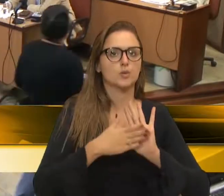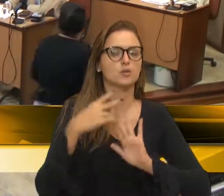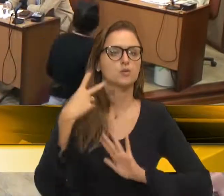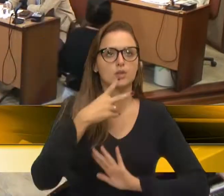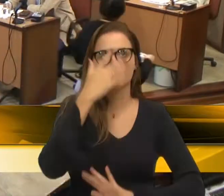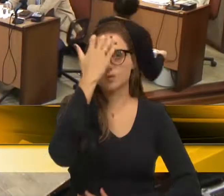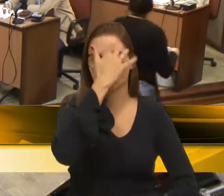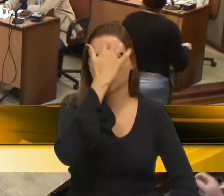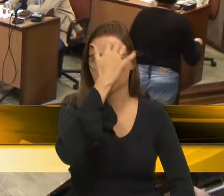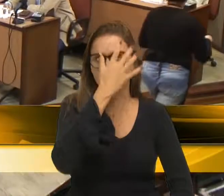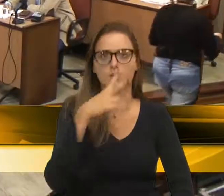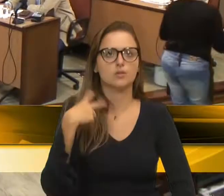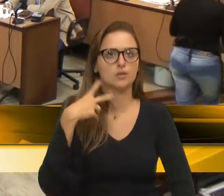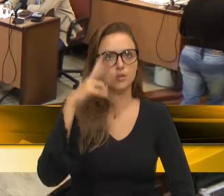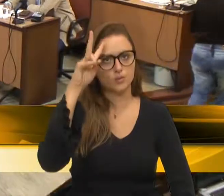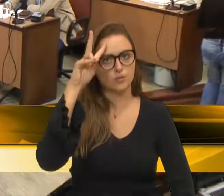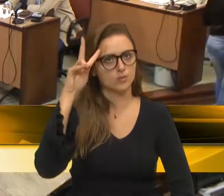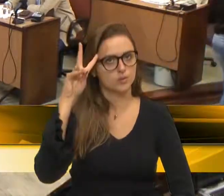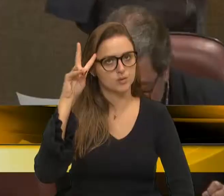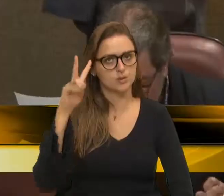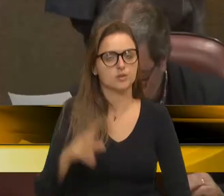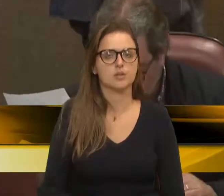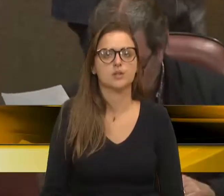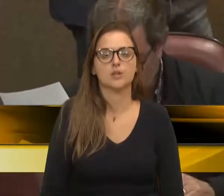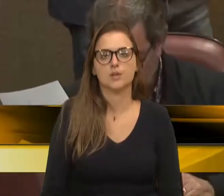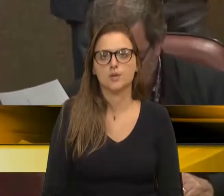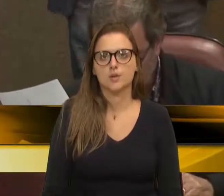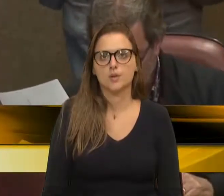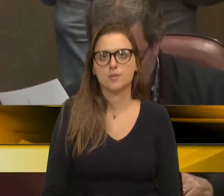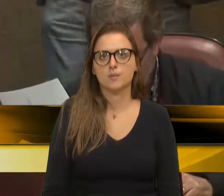Adilódio Domênico e Velocino Ex, que